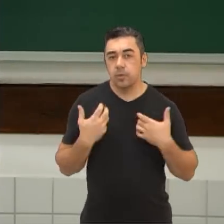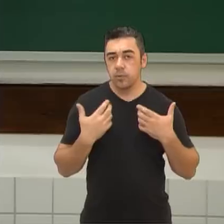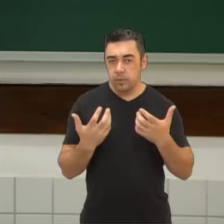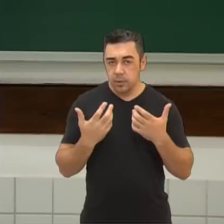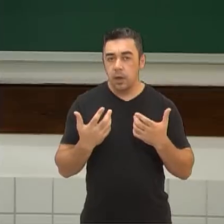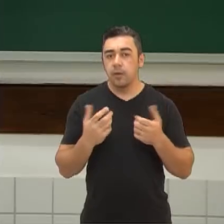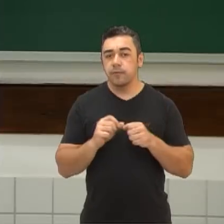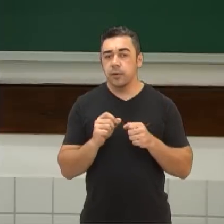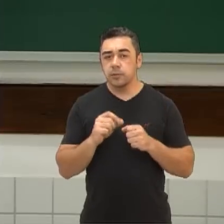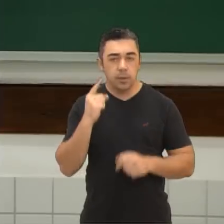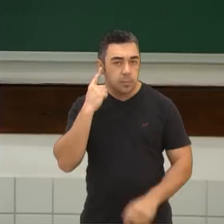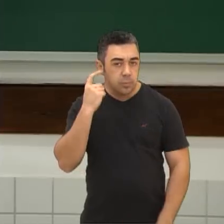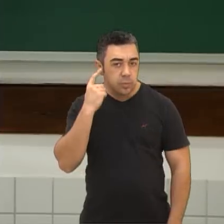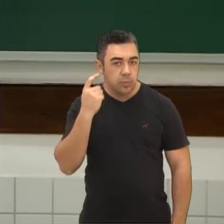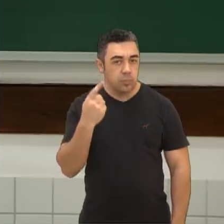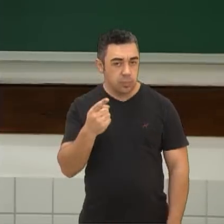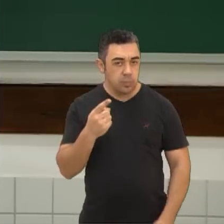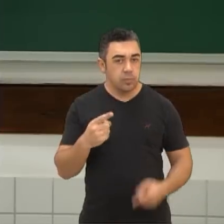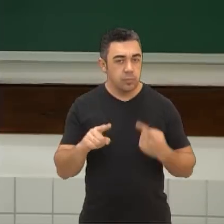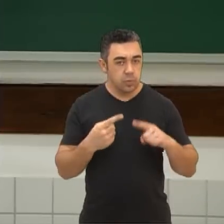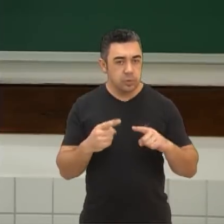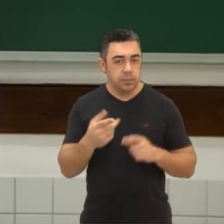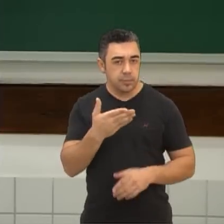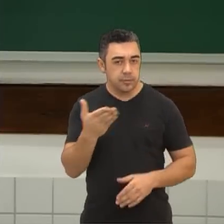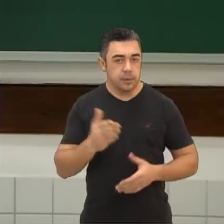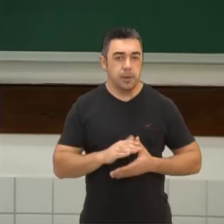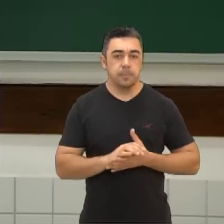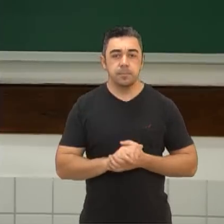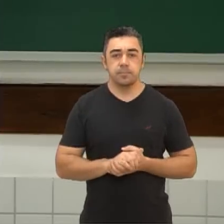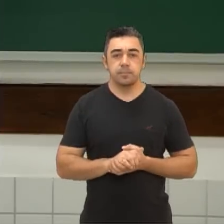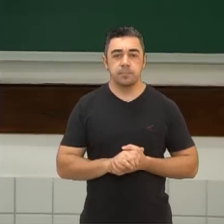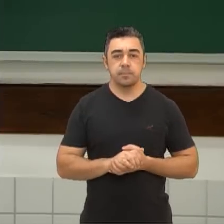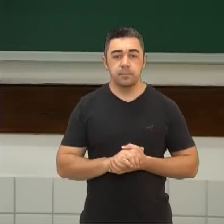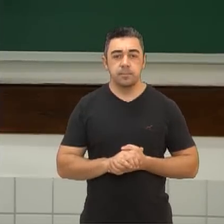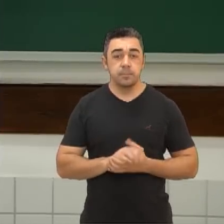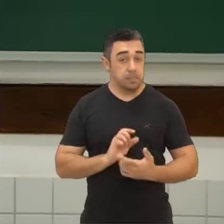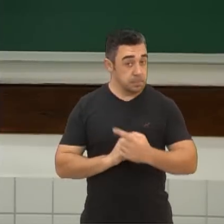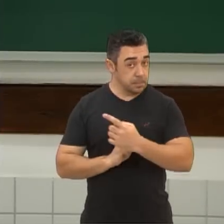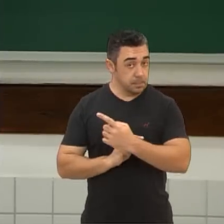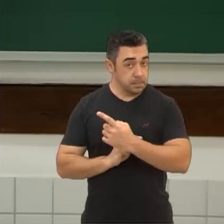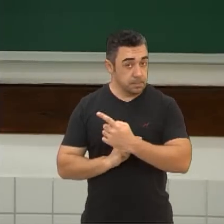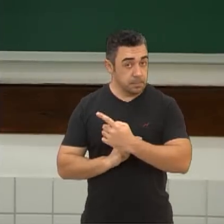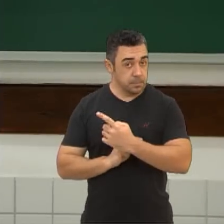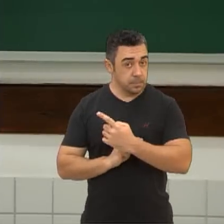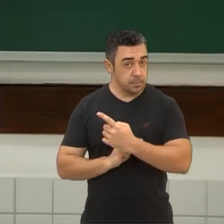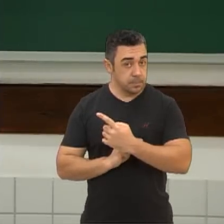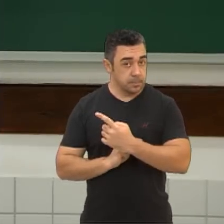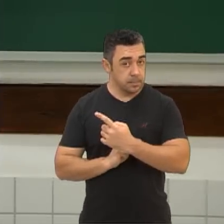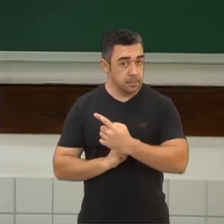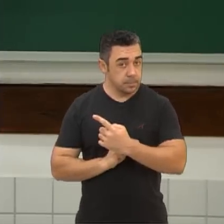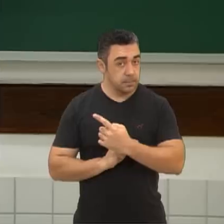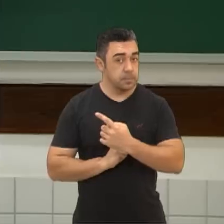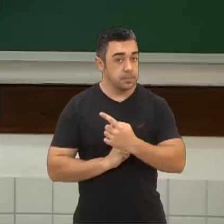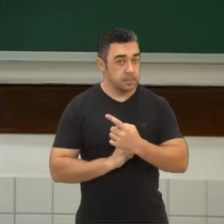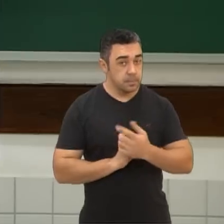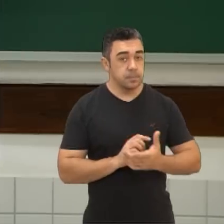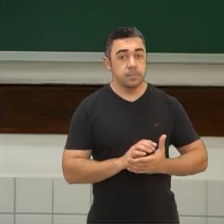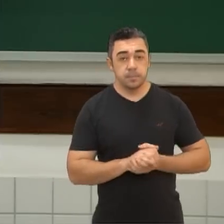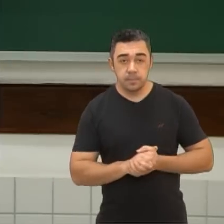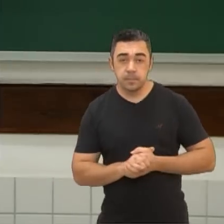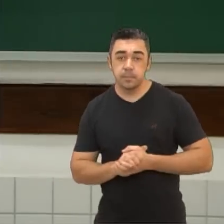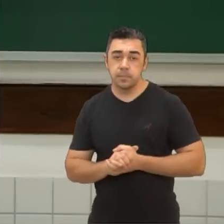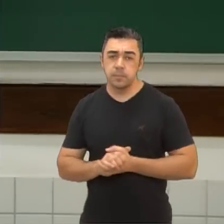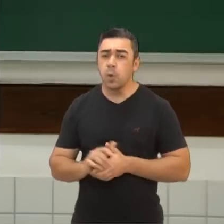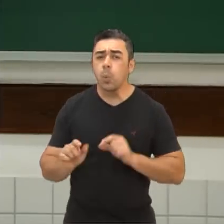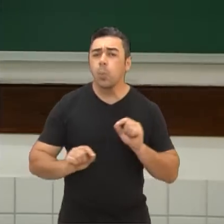e também sobre as artes armoriais. Na aula de hoje, seguindo um pouco com a